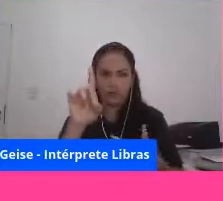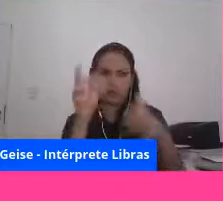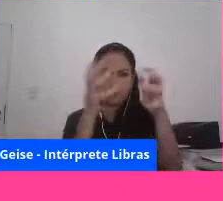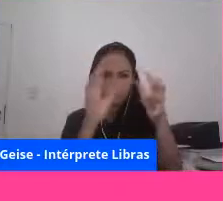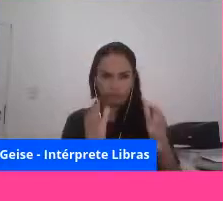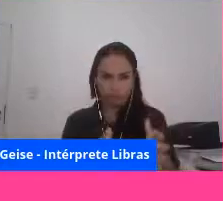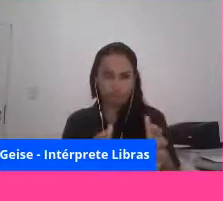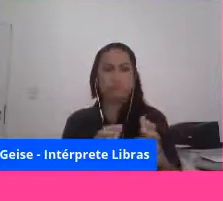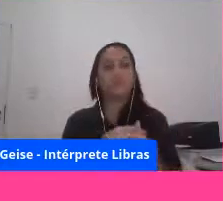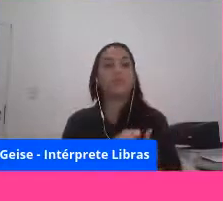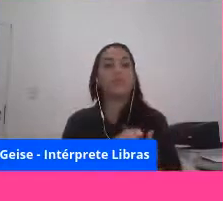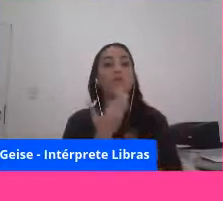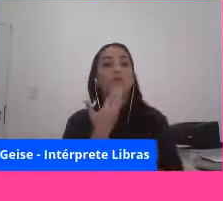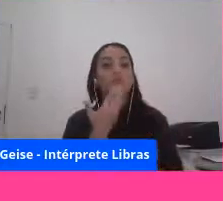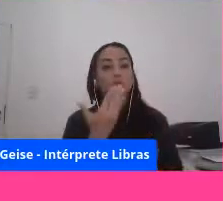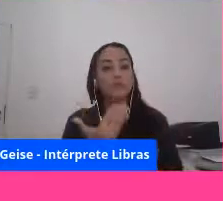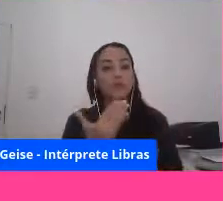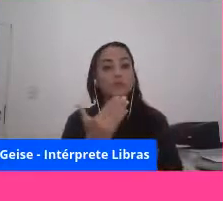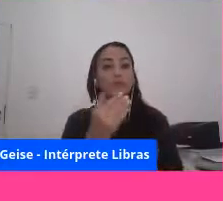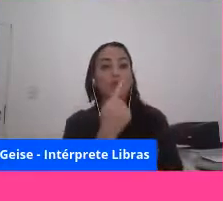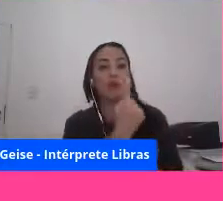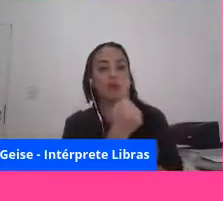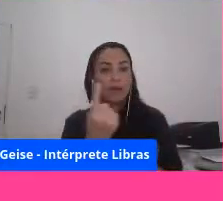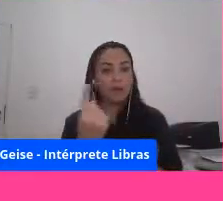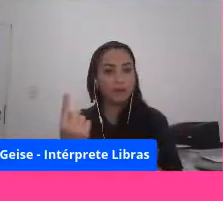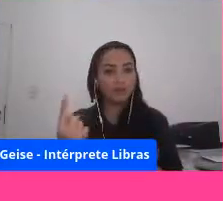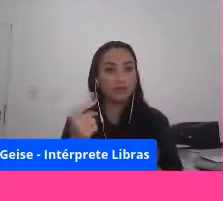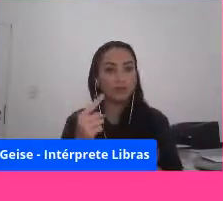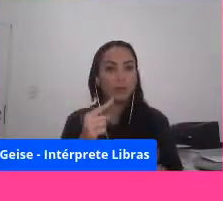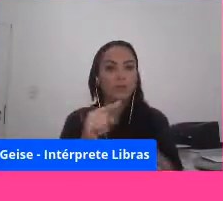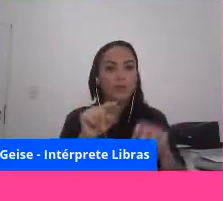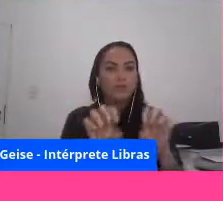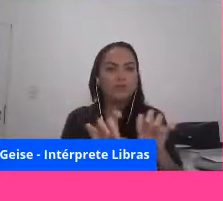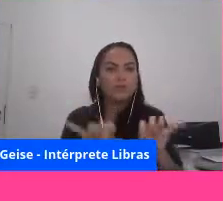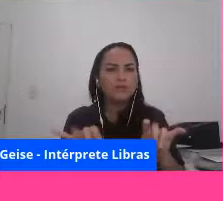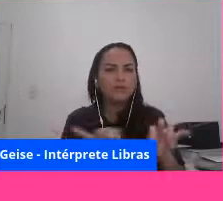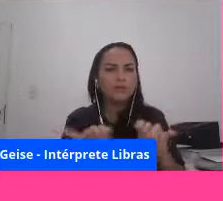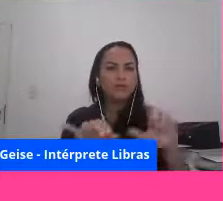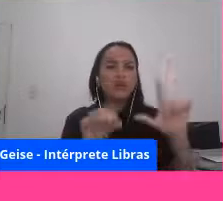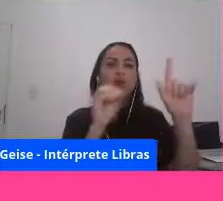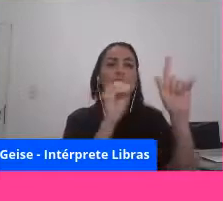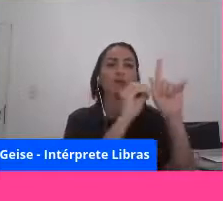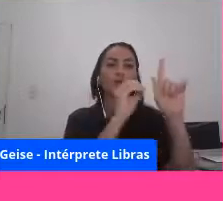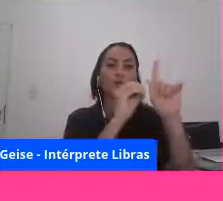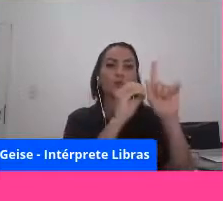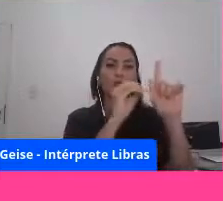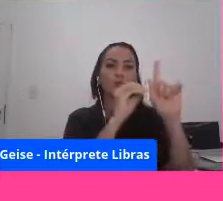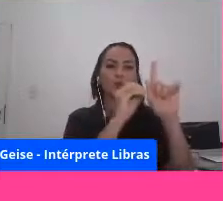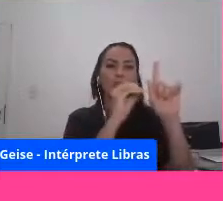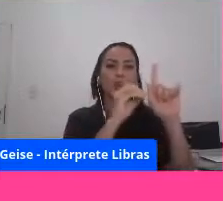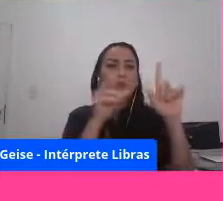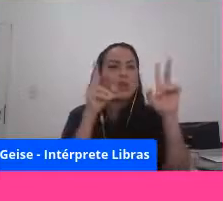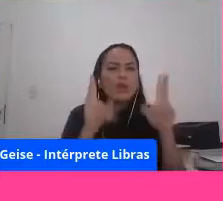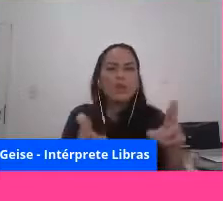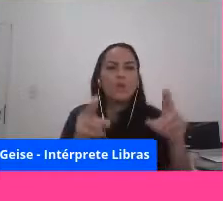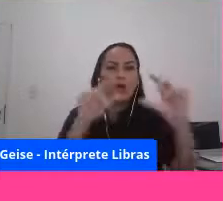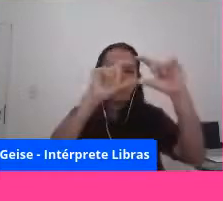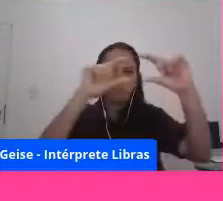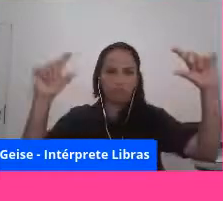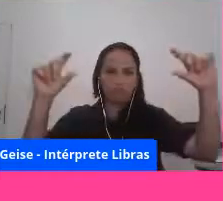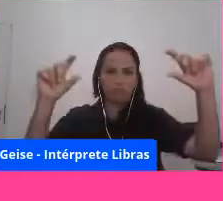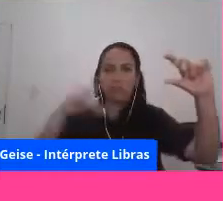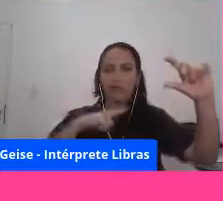para vocês digitar no Google exatamente como está na tela: Design Spark Mechanical Download. Esse é